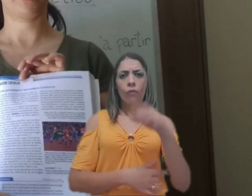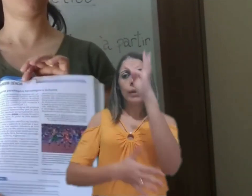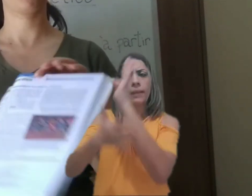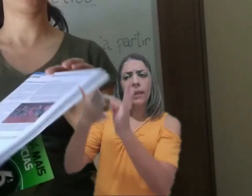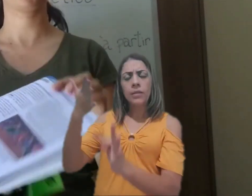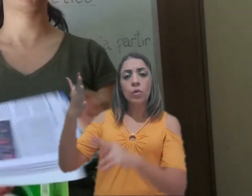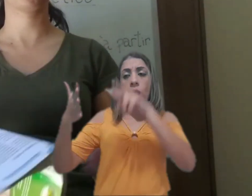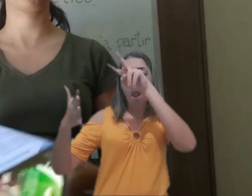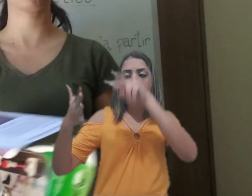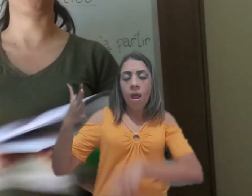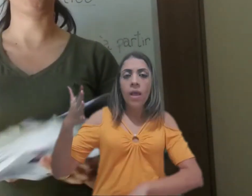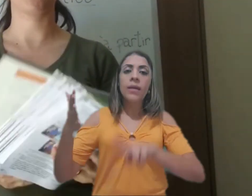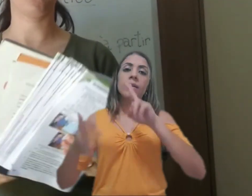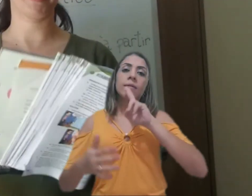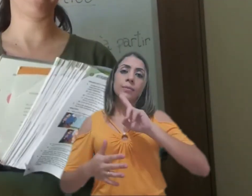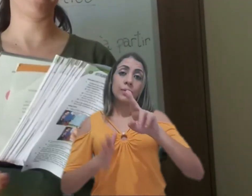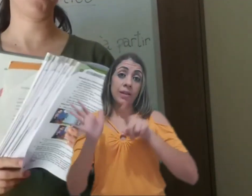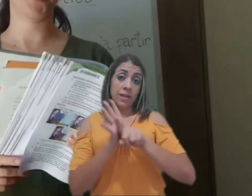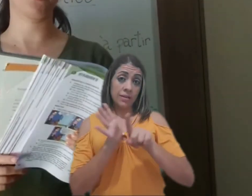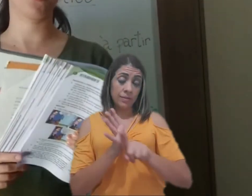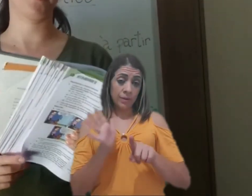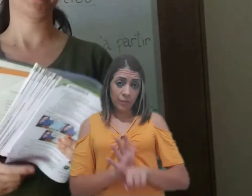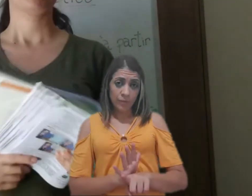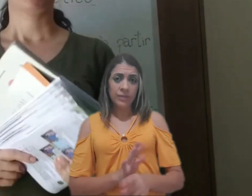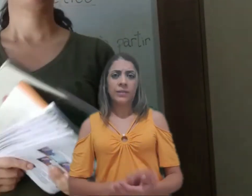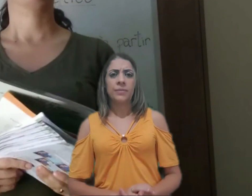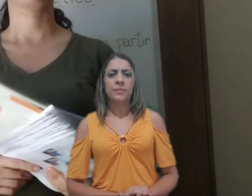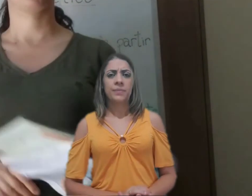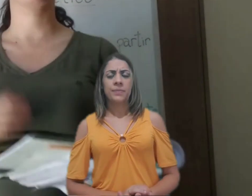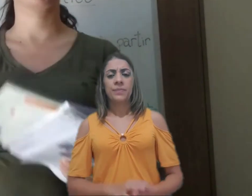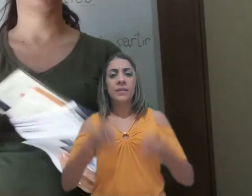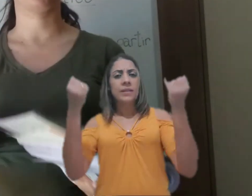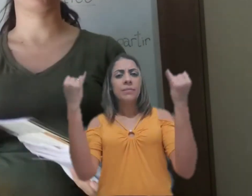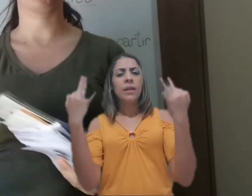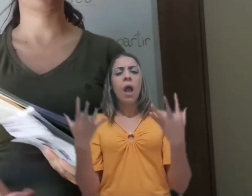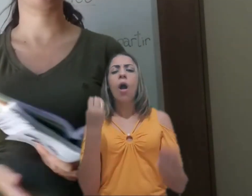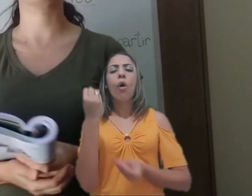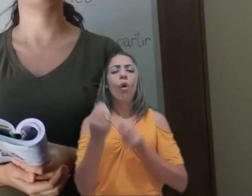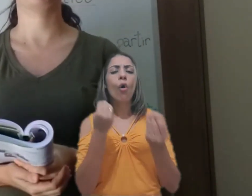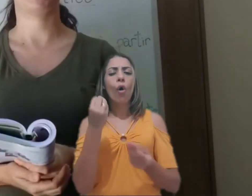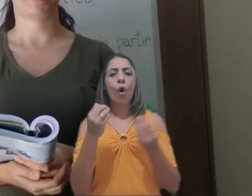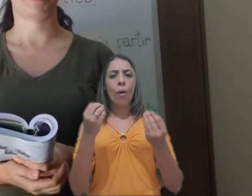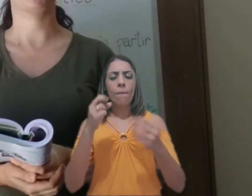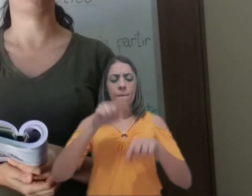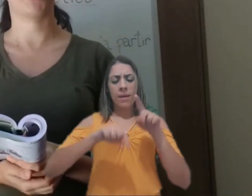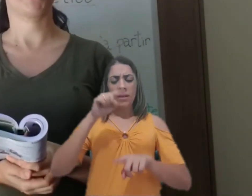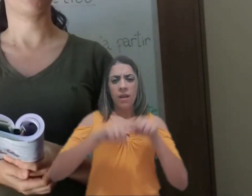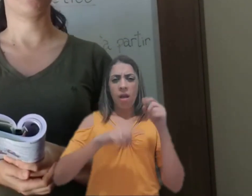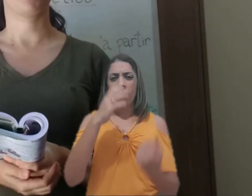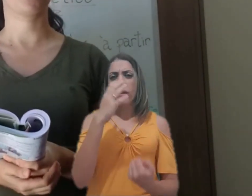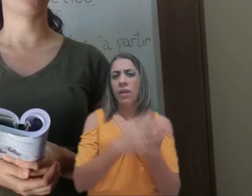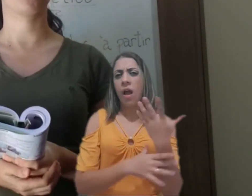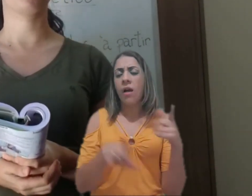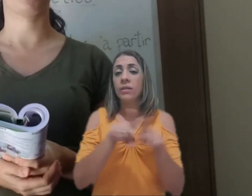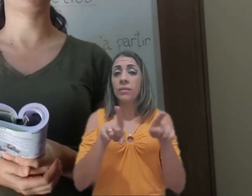desse texto e responder as questões, tudo bem? Vai falar um pouquinho sobre a produção, uso da tecnologia para produzir materiais, órteses,